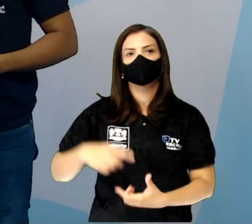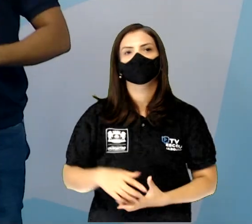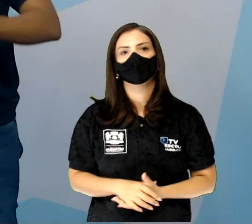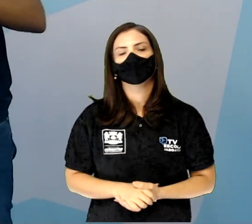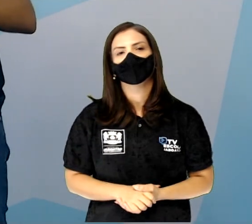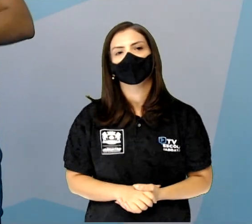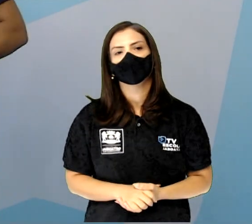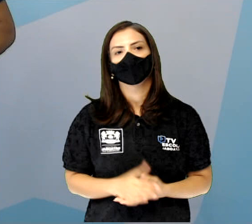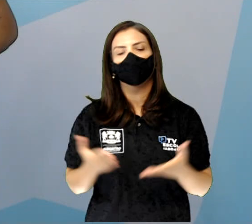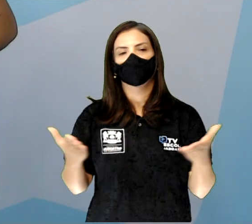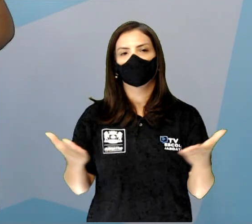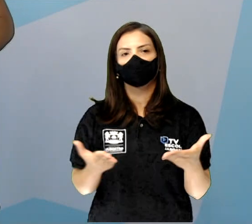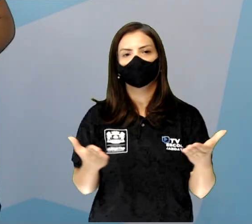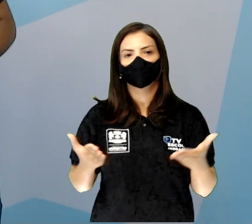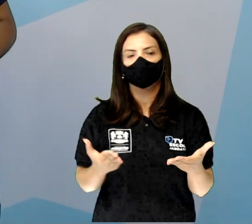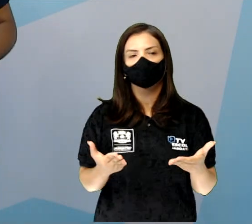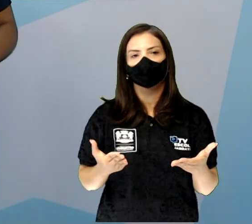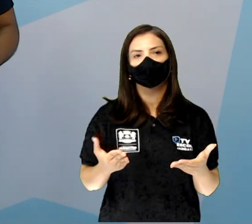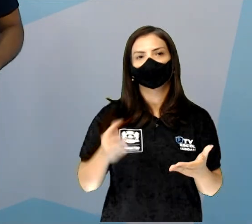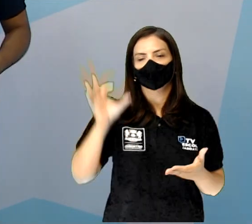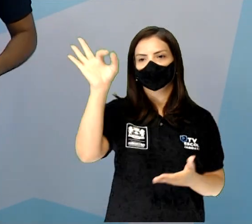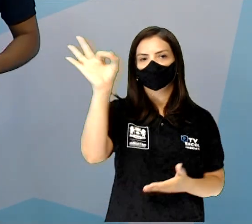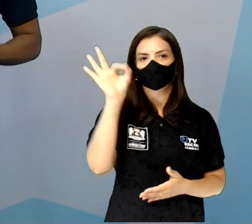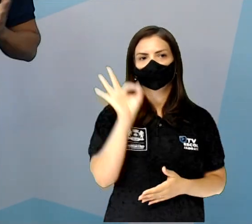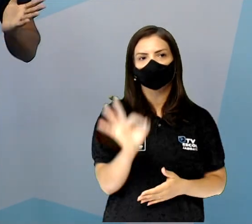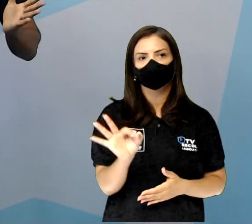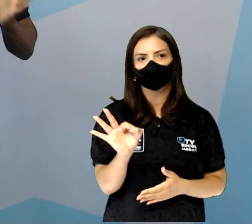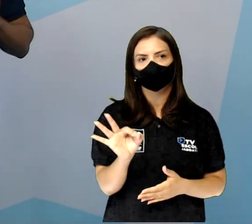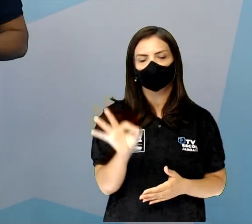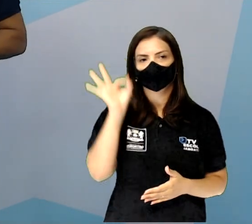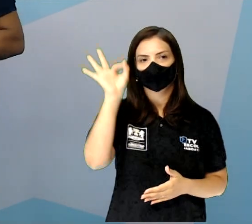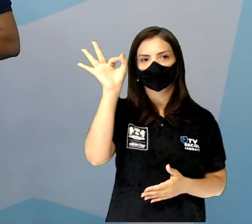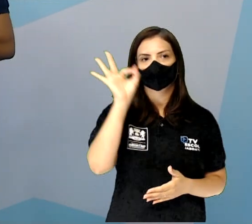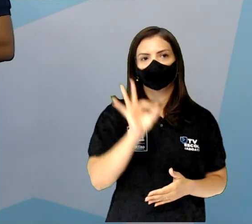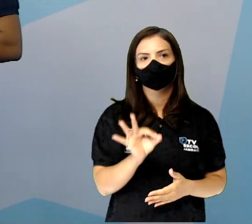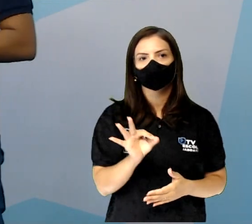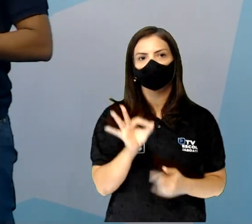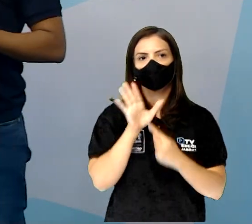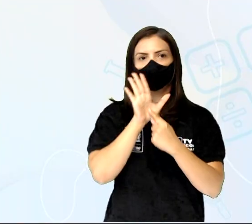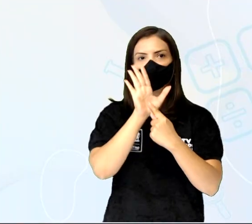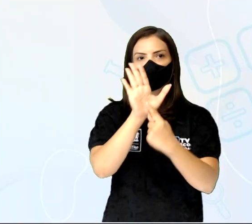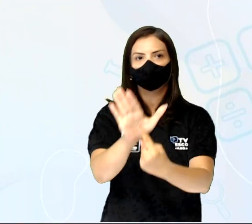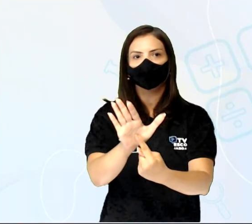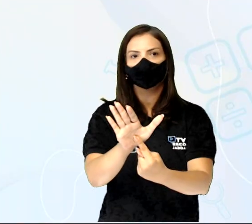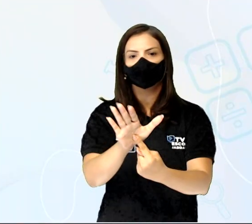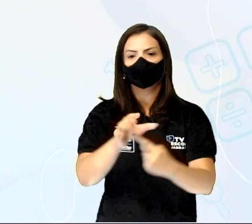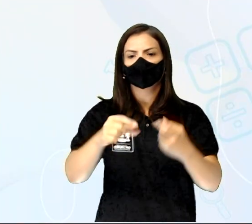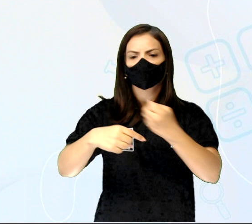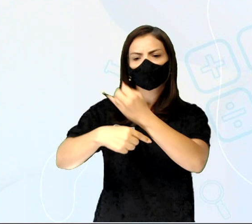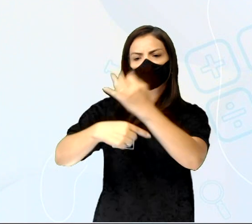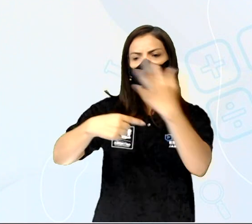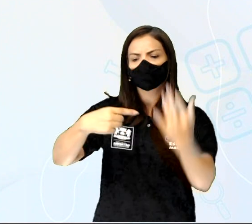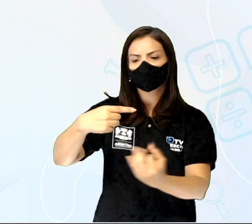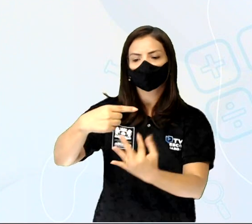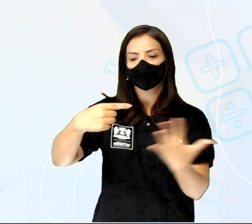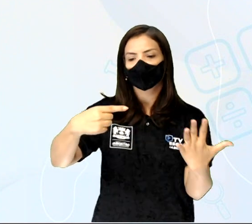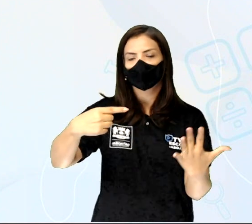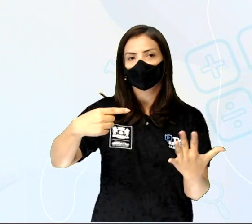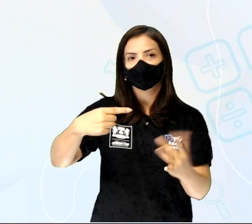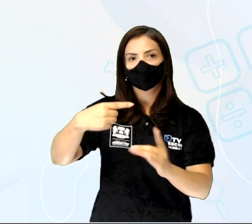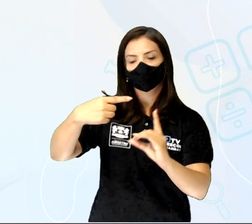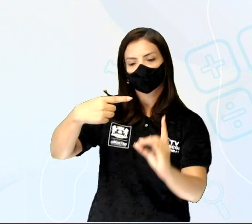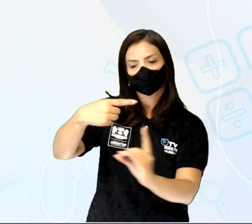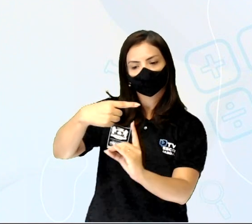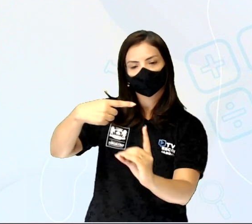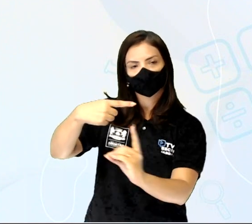agora porcentagem, gente. Então, vamos lá. Porcentagem, ela representa uma razão cujo denominador, que é o valor que está